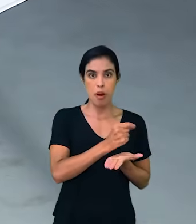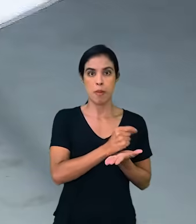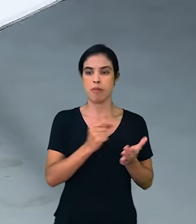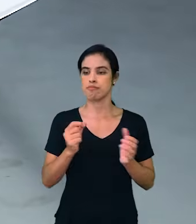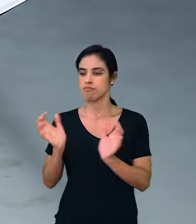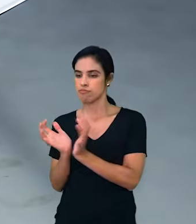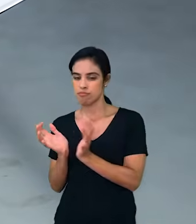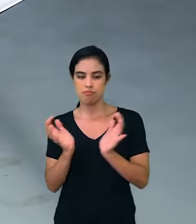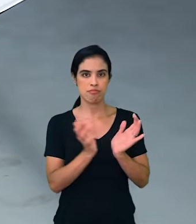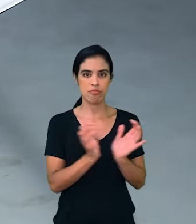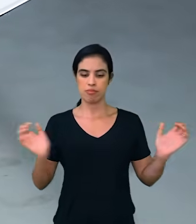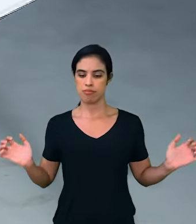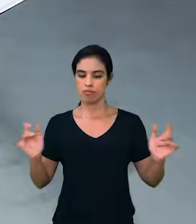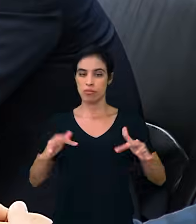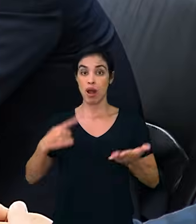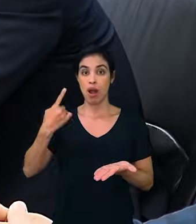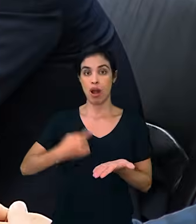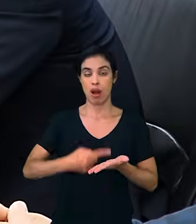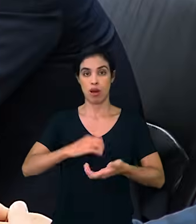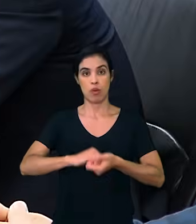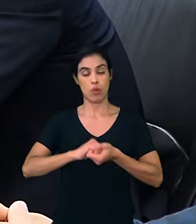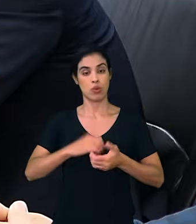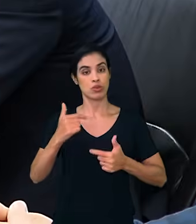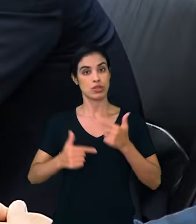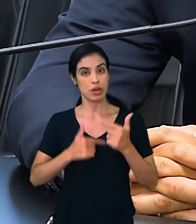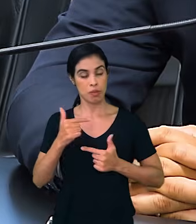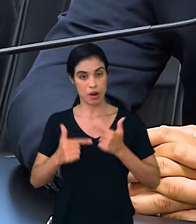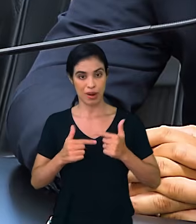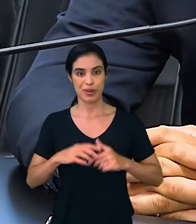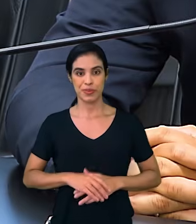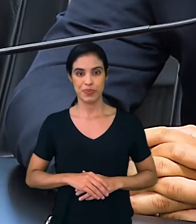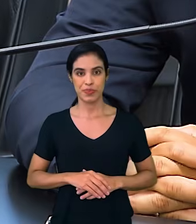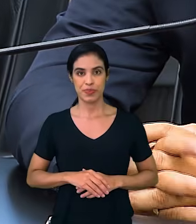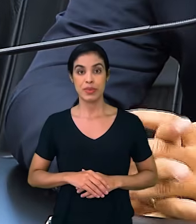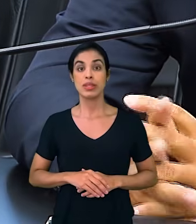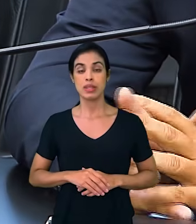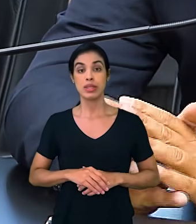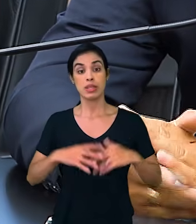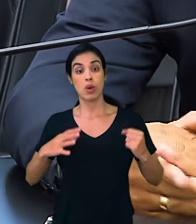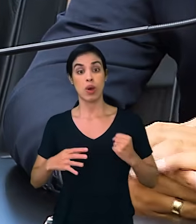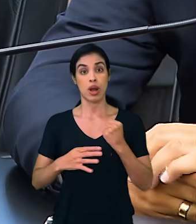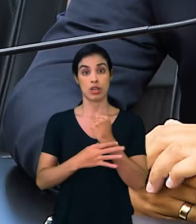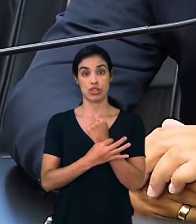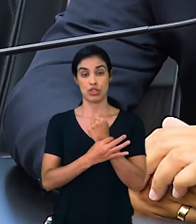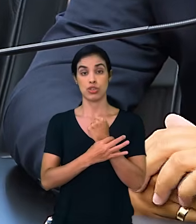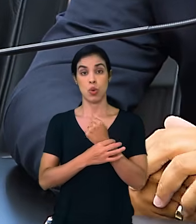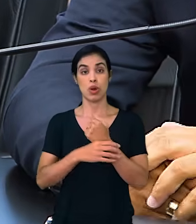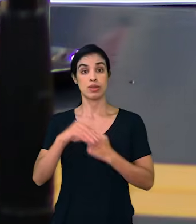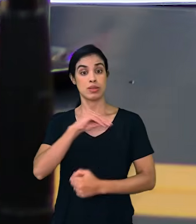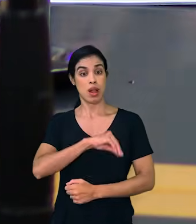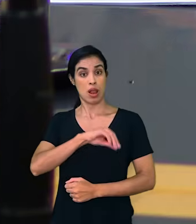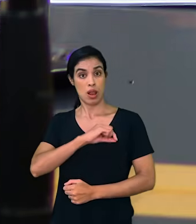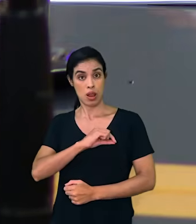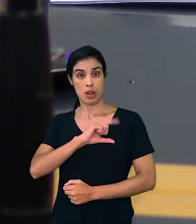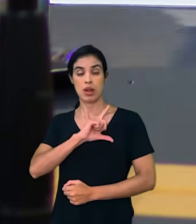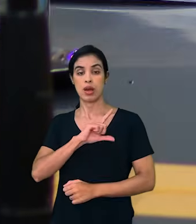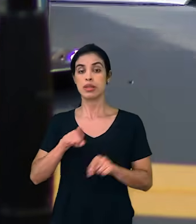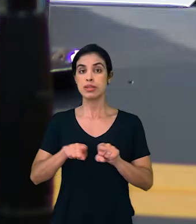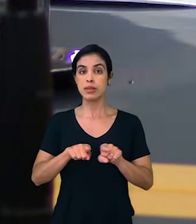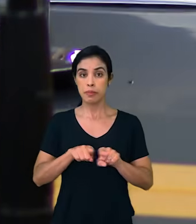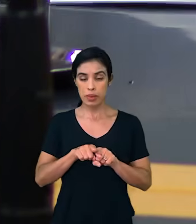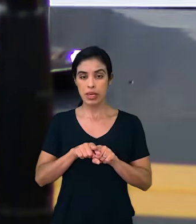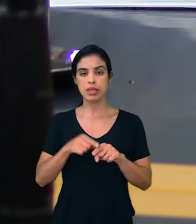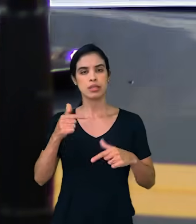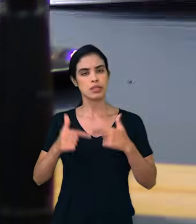a assinatura de acordo coletivo de trabalho. Entre os pontos em consenso, ficou garantido aumento salarial e a continuidade